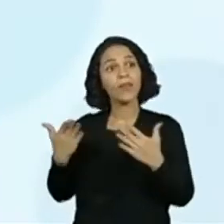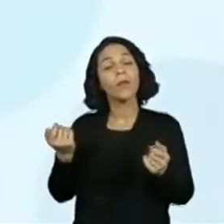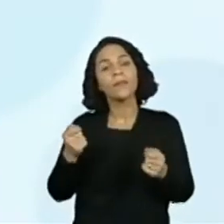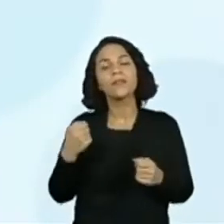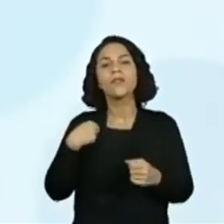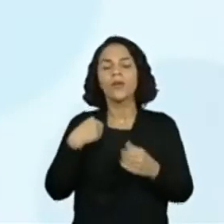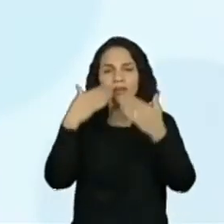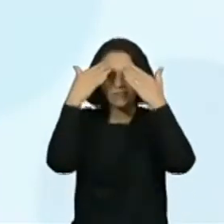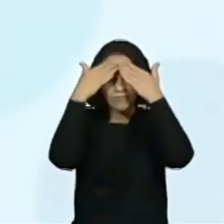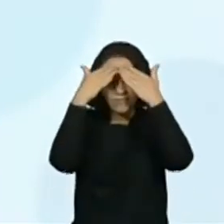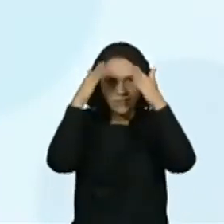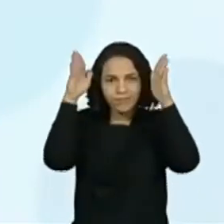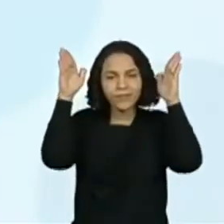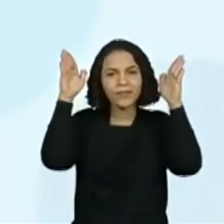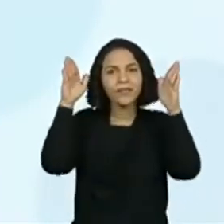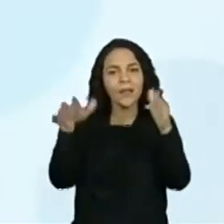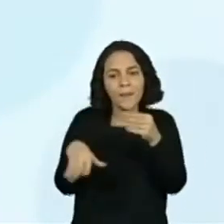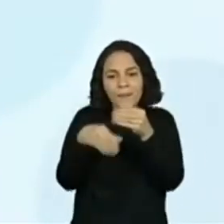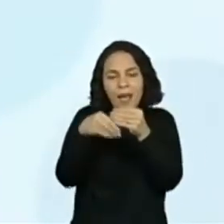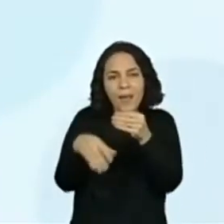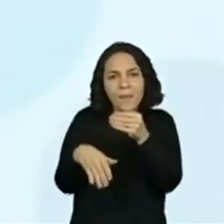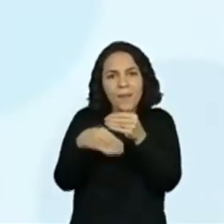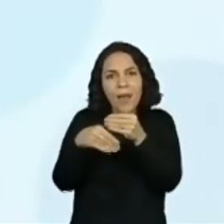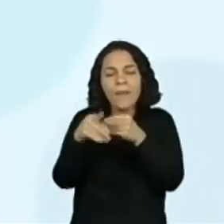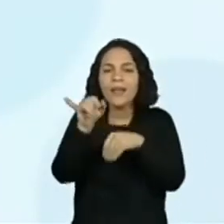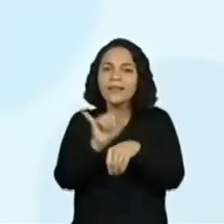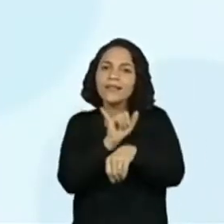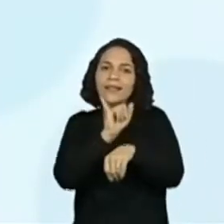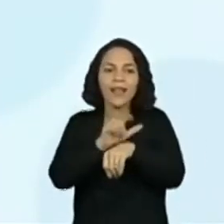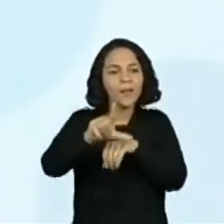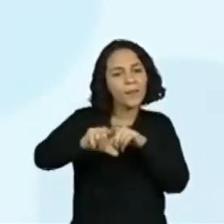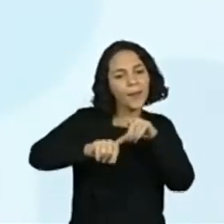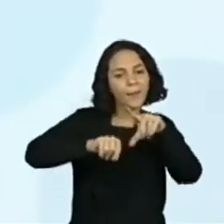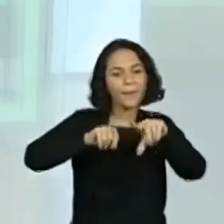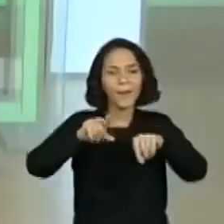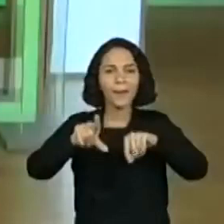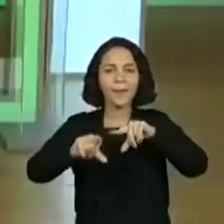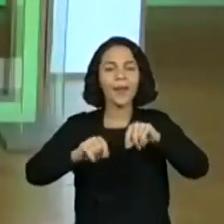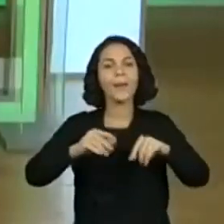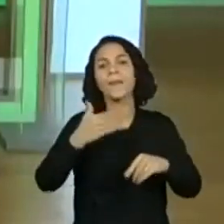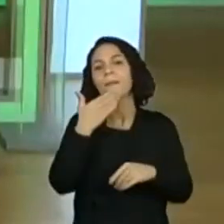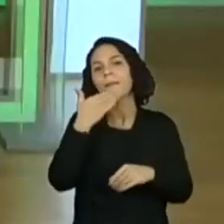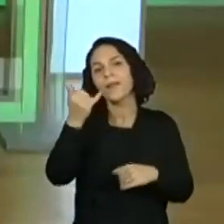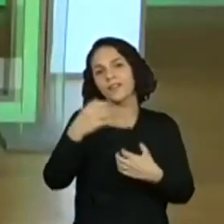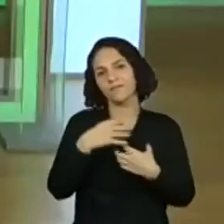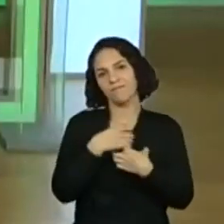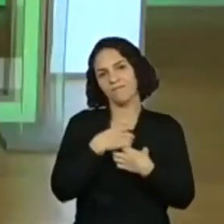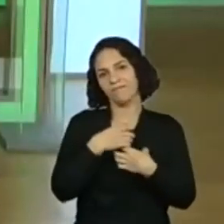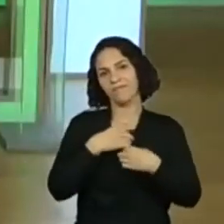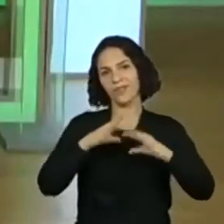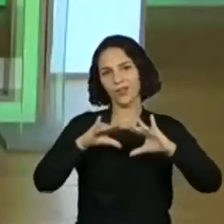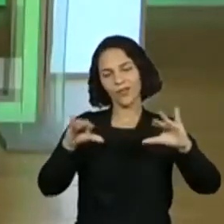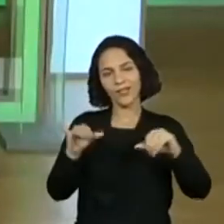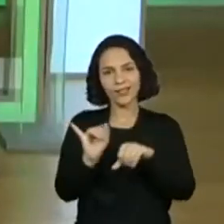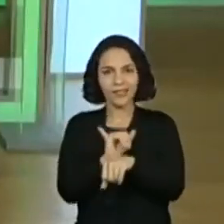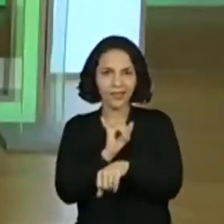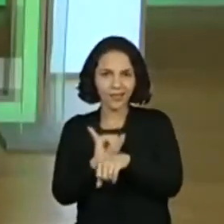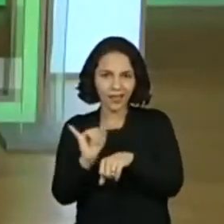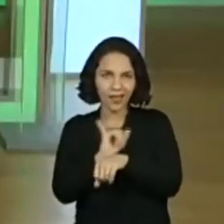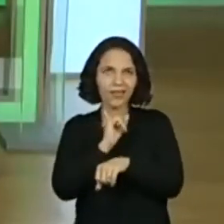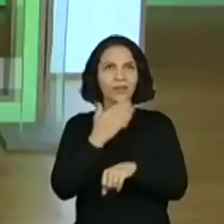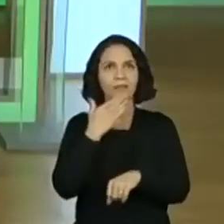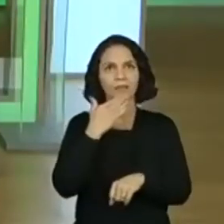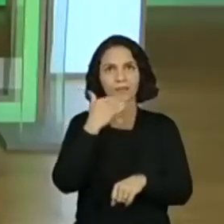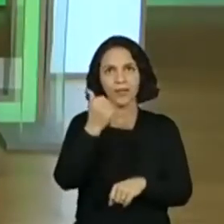mais ampliar aí o repertório dos estudantes, para que eles escolham a possibilidade, a estratégia que melhor